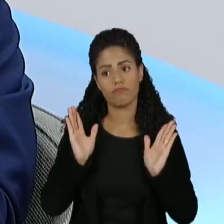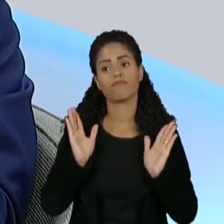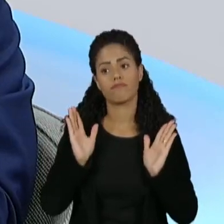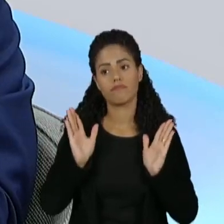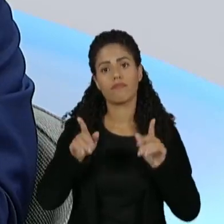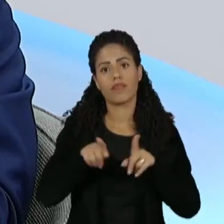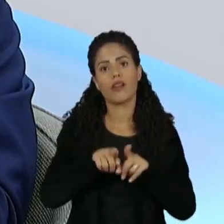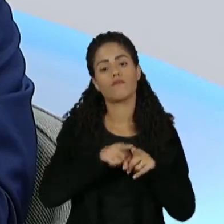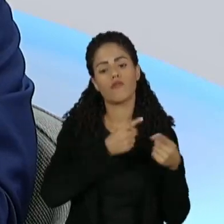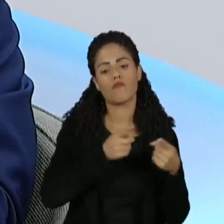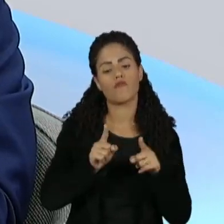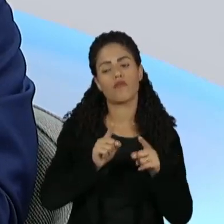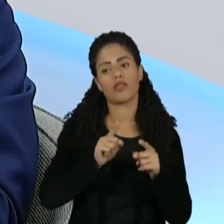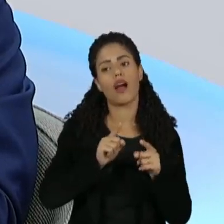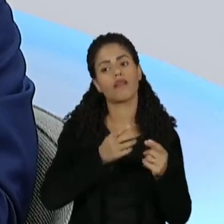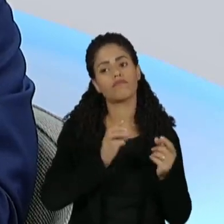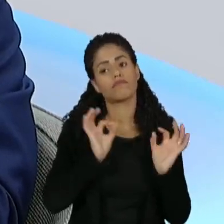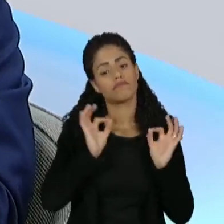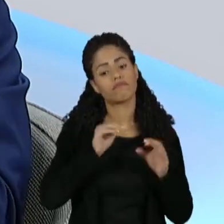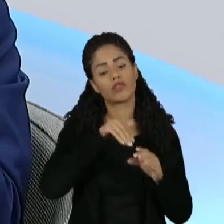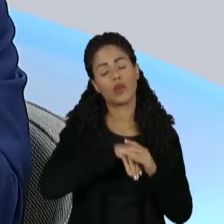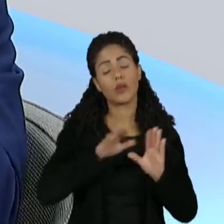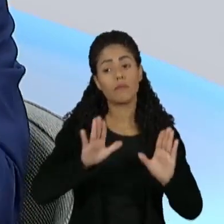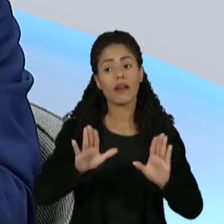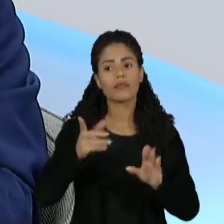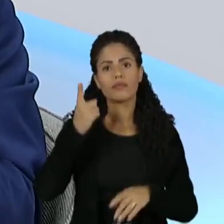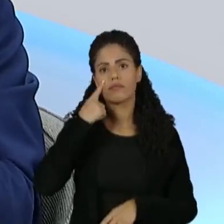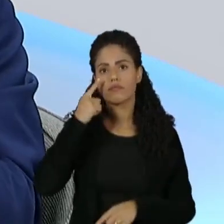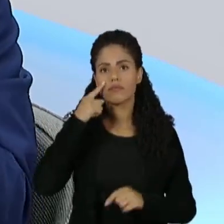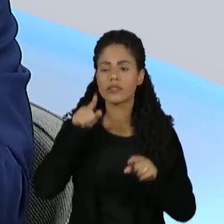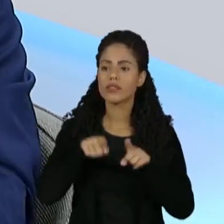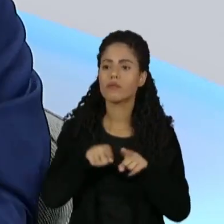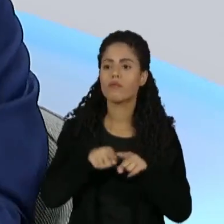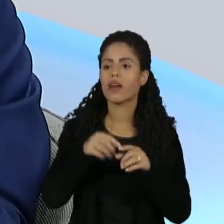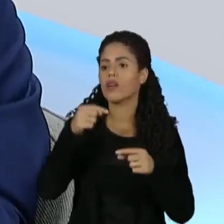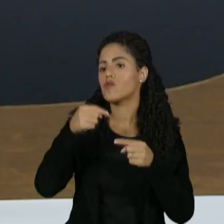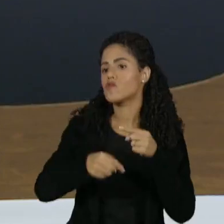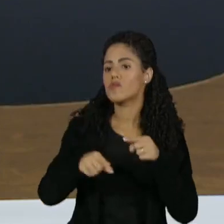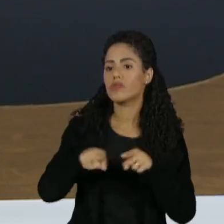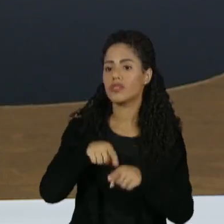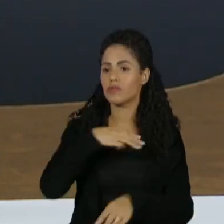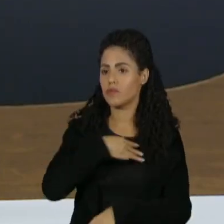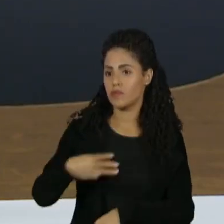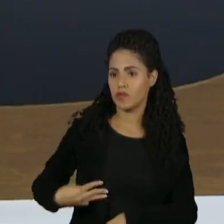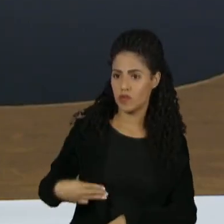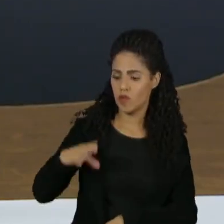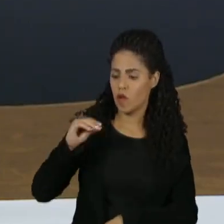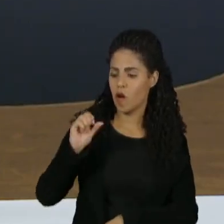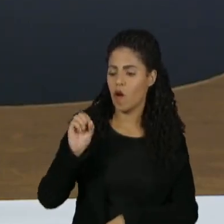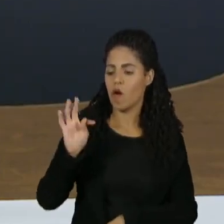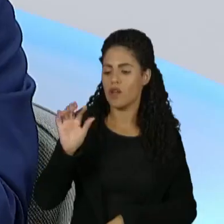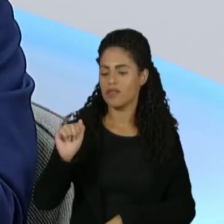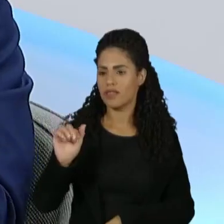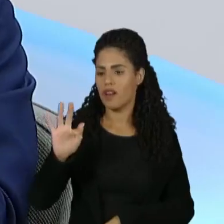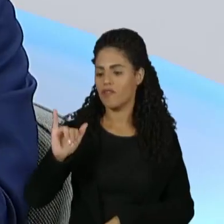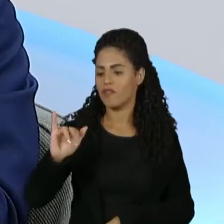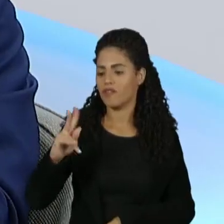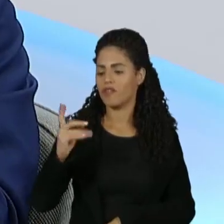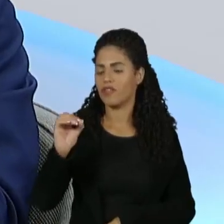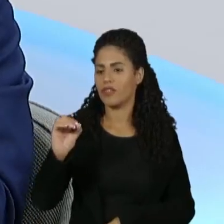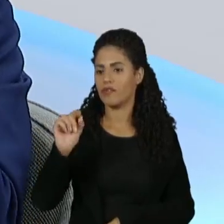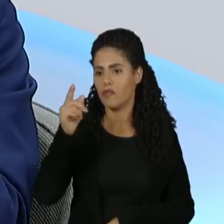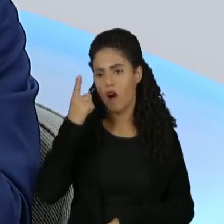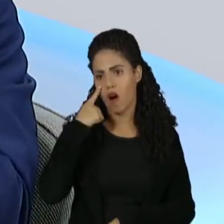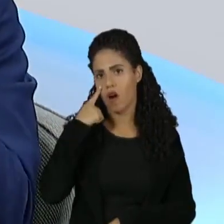ocupando esse cargo no governo federal até incoerência e respeito ao próprio Ministro Silvio Costa Filho porque ele foi veja